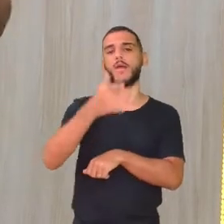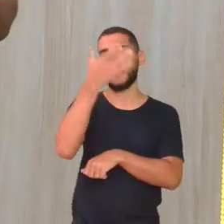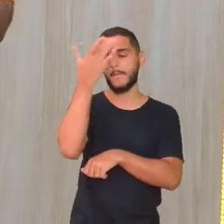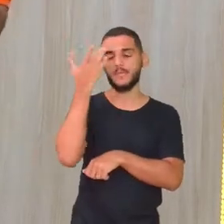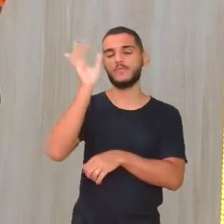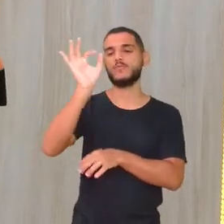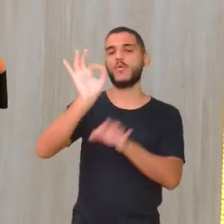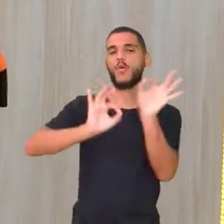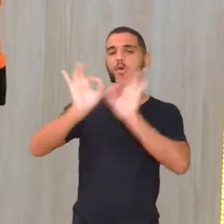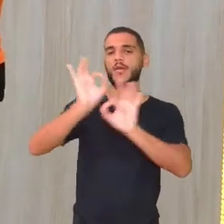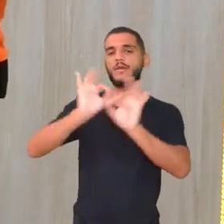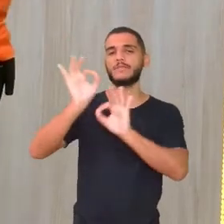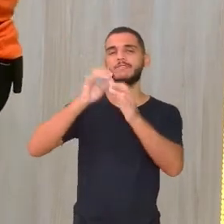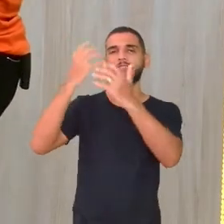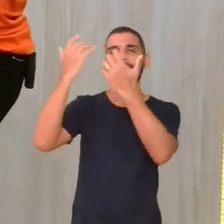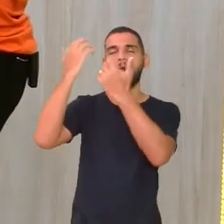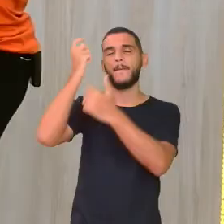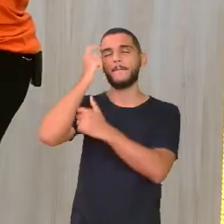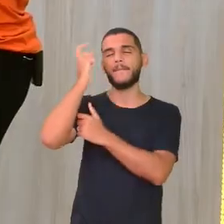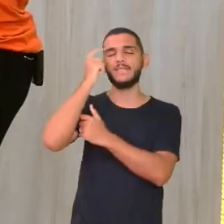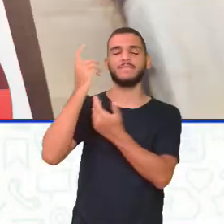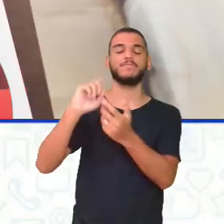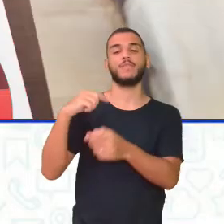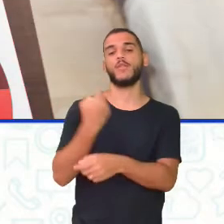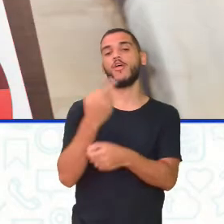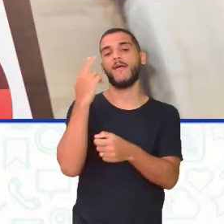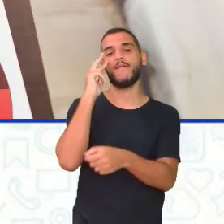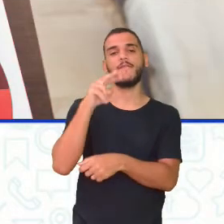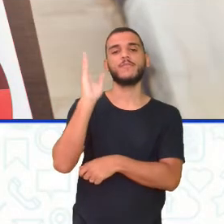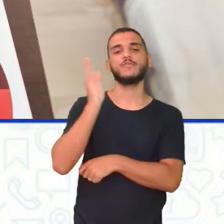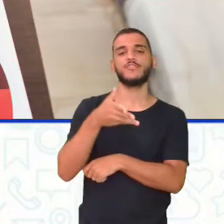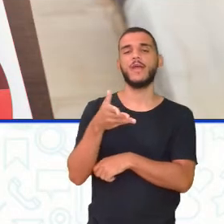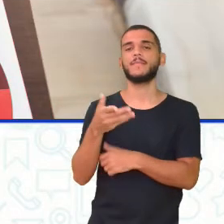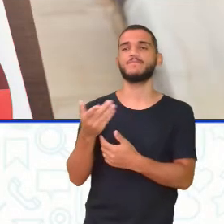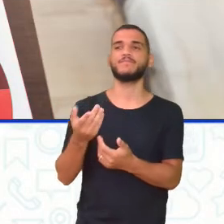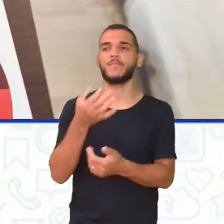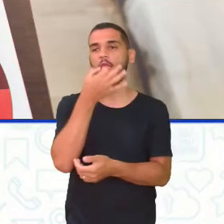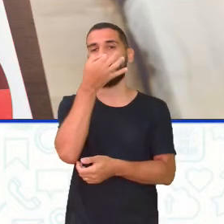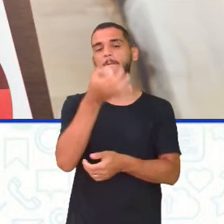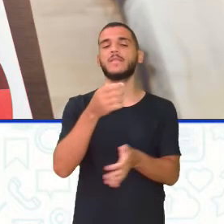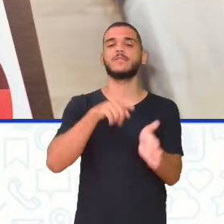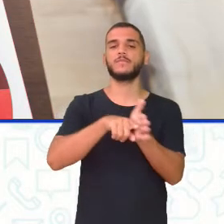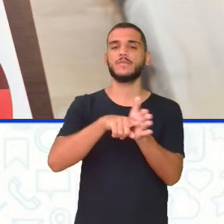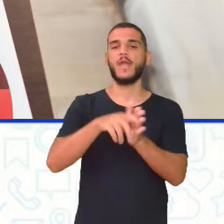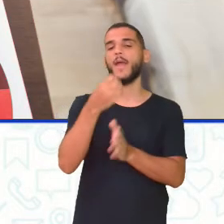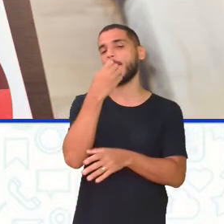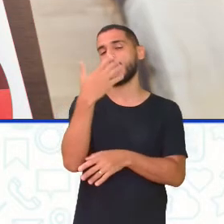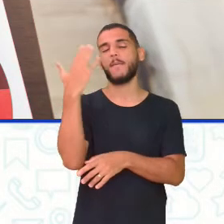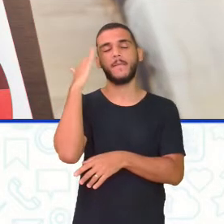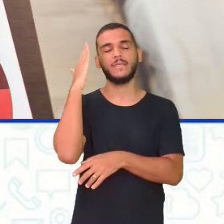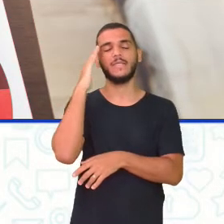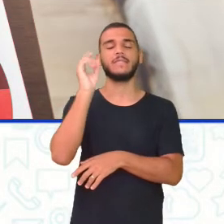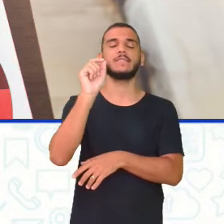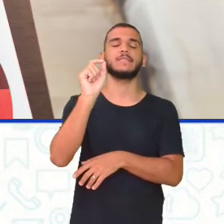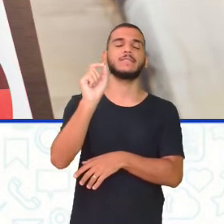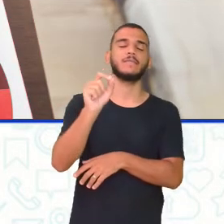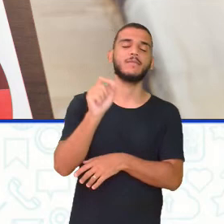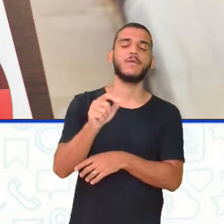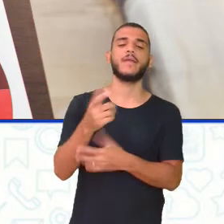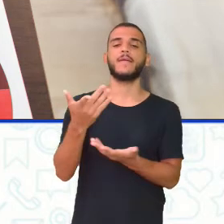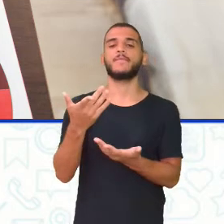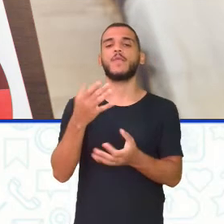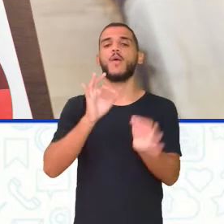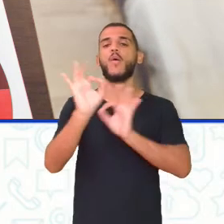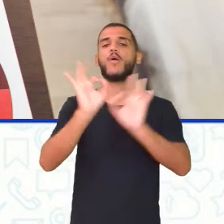os seus pensamentos. Então, bora lá. Já que vimos sobre a opinião do especialista, é bom que possamos pensar também em como se organiza a